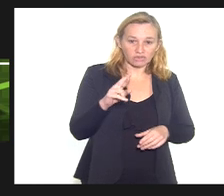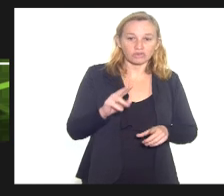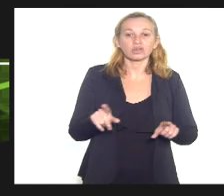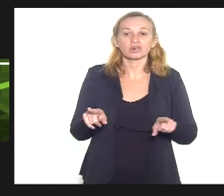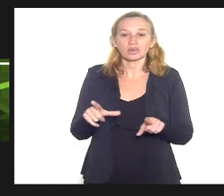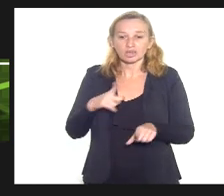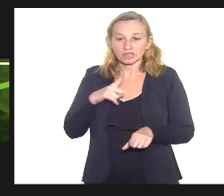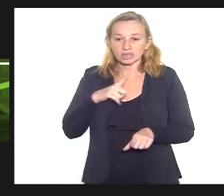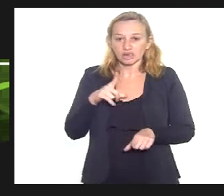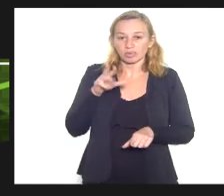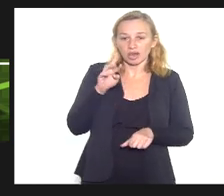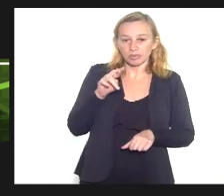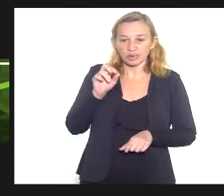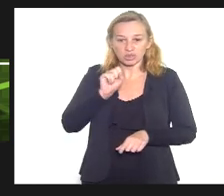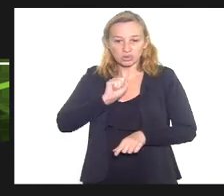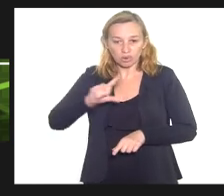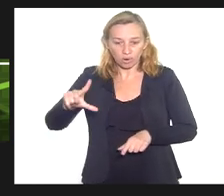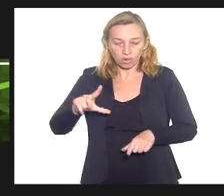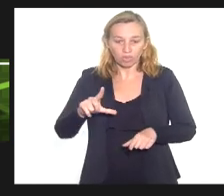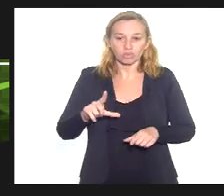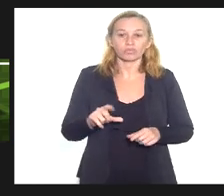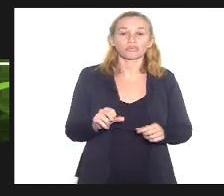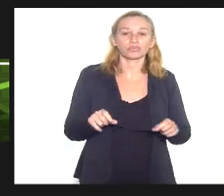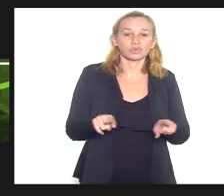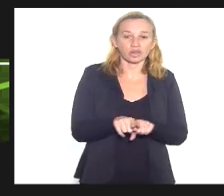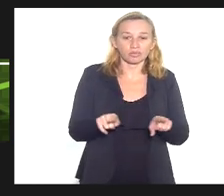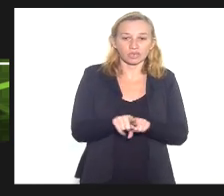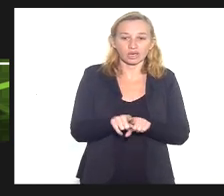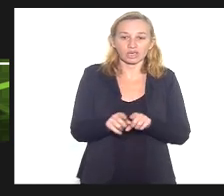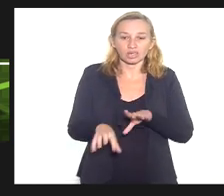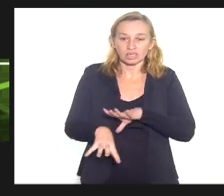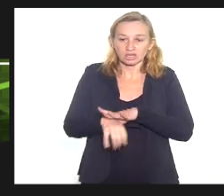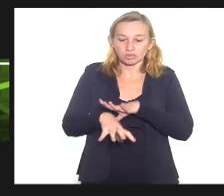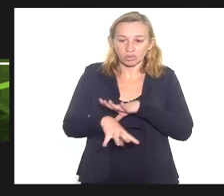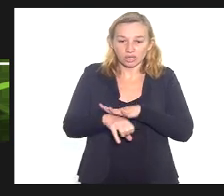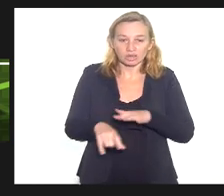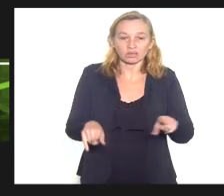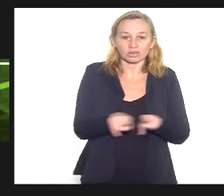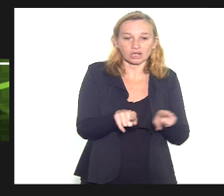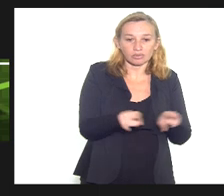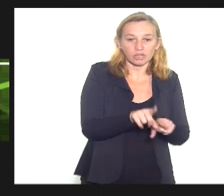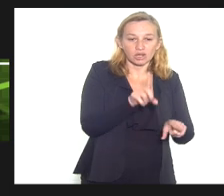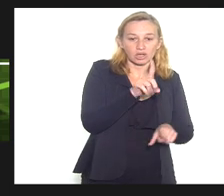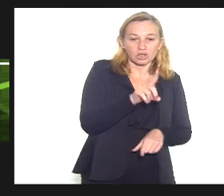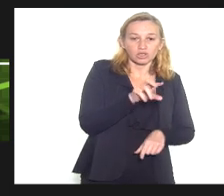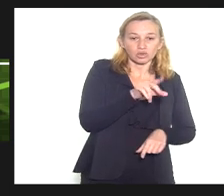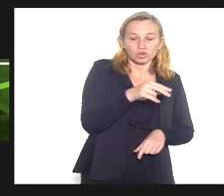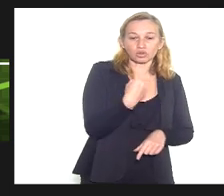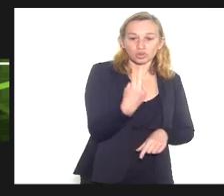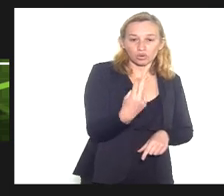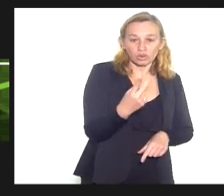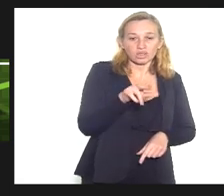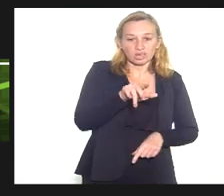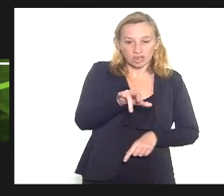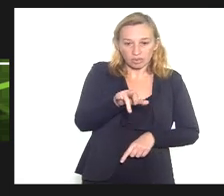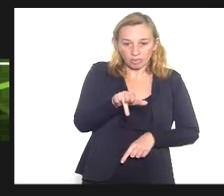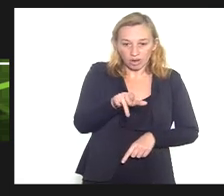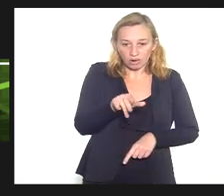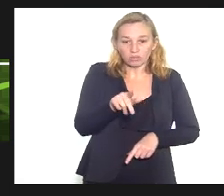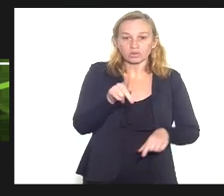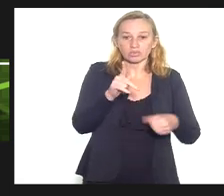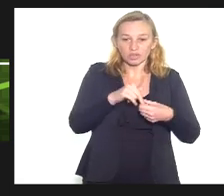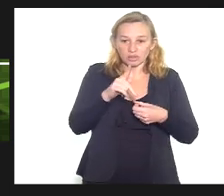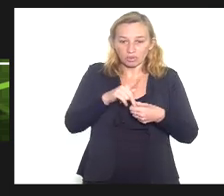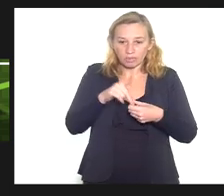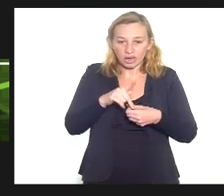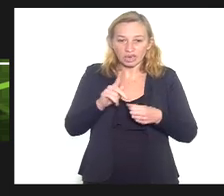também na fase de exploração. E os blocos CM-657, CM-709, onde